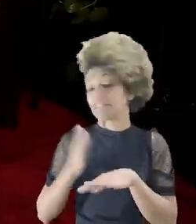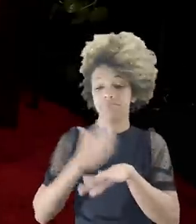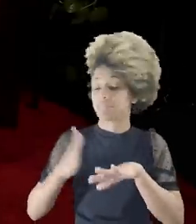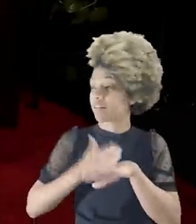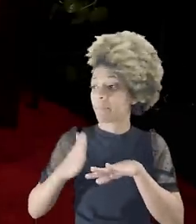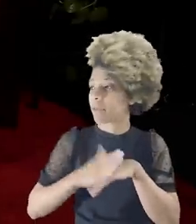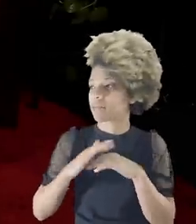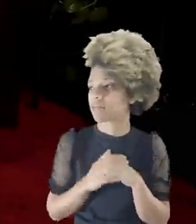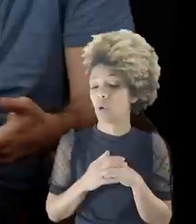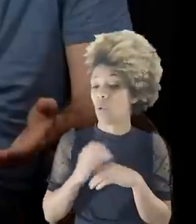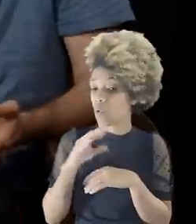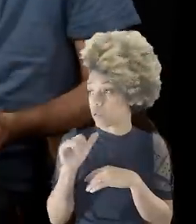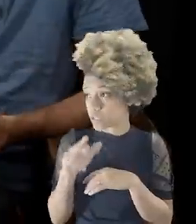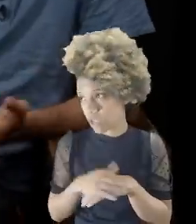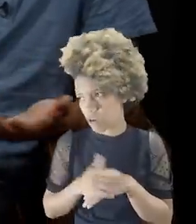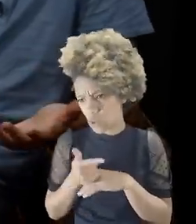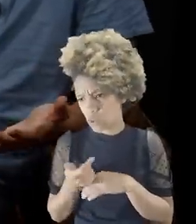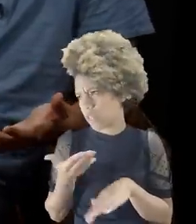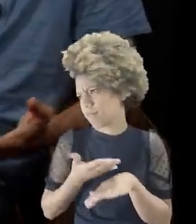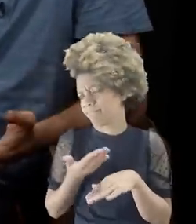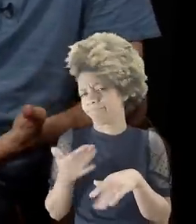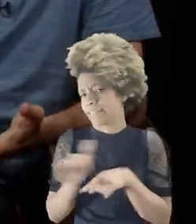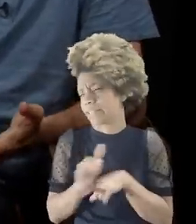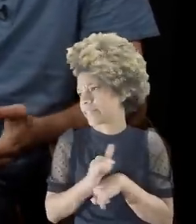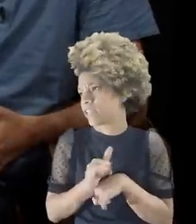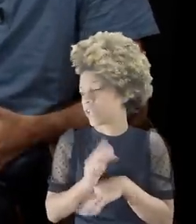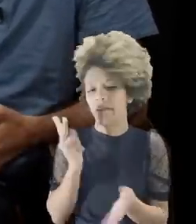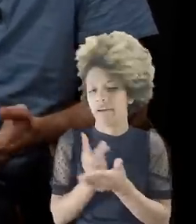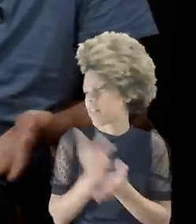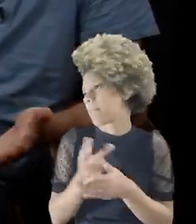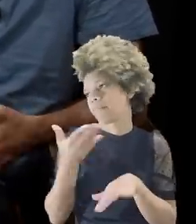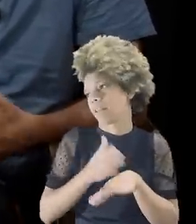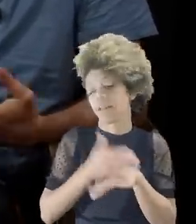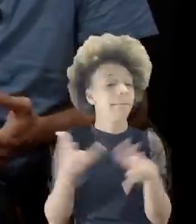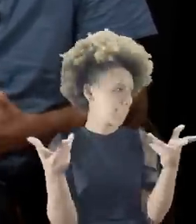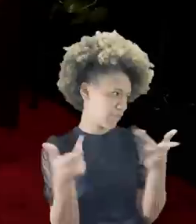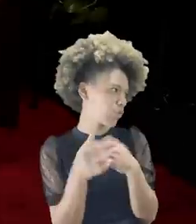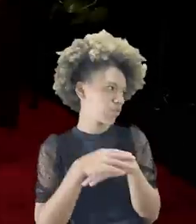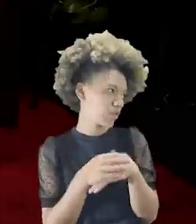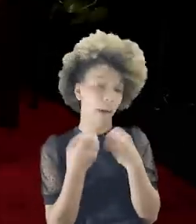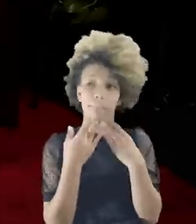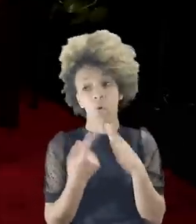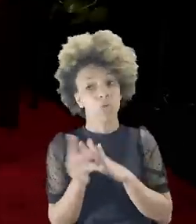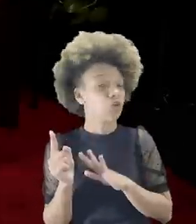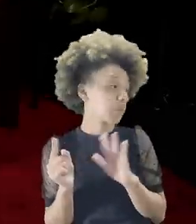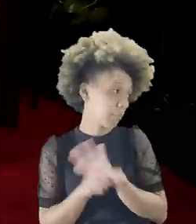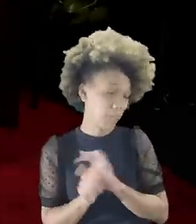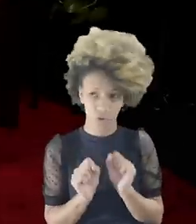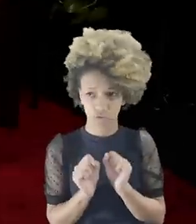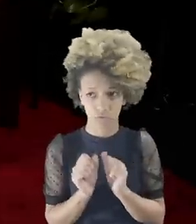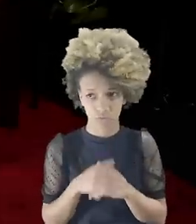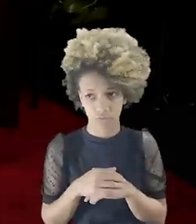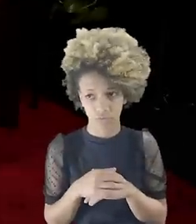treinamento o próprio Oscar sempre falou não tem mão Santa tem mão tem nada e é treino maravilhoso bom eu tenho uma última